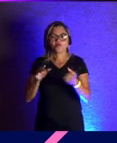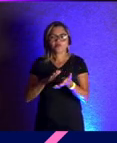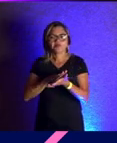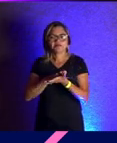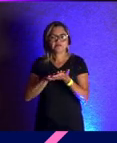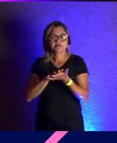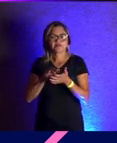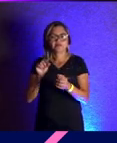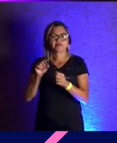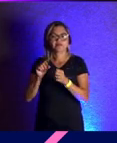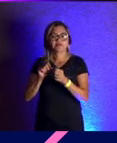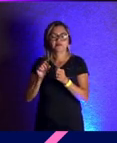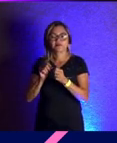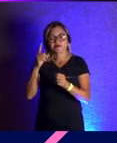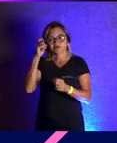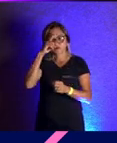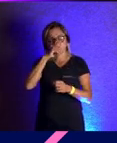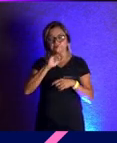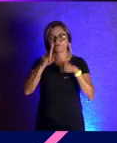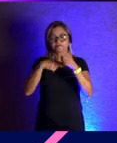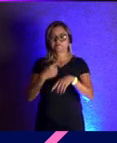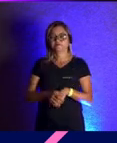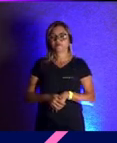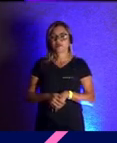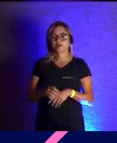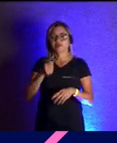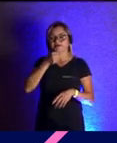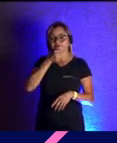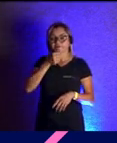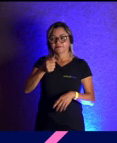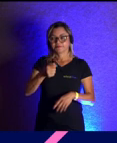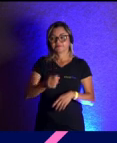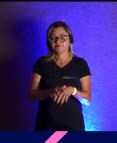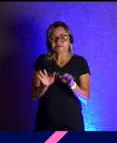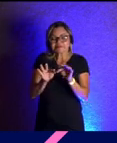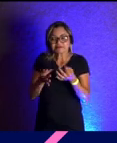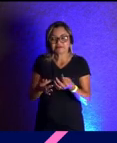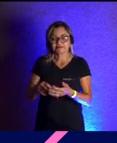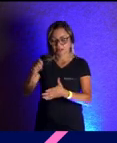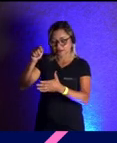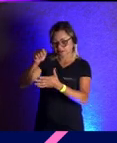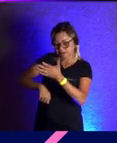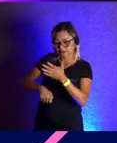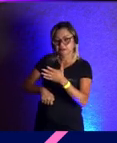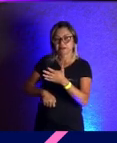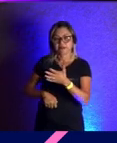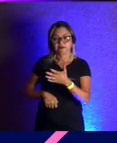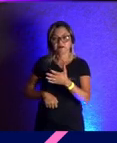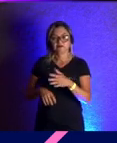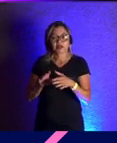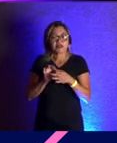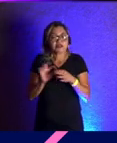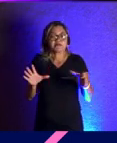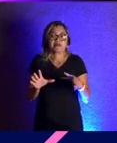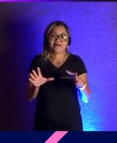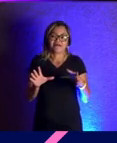escrito. Depois da reportagem, por exemplo, uma coisa muito simples, que passar uma canetada para